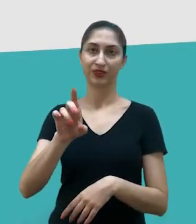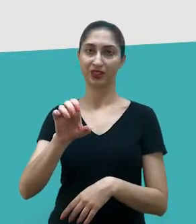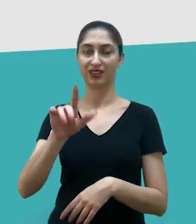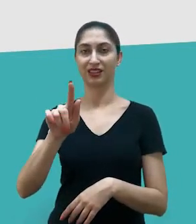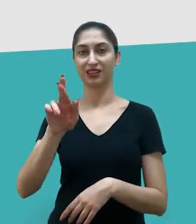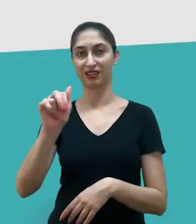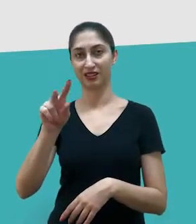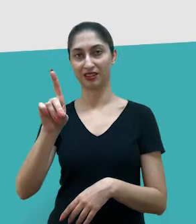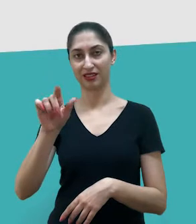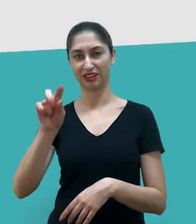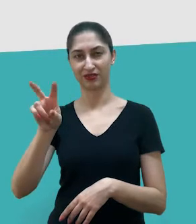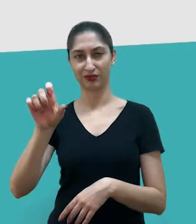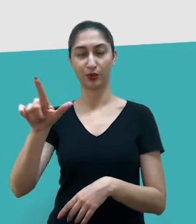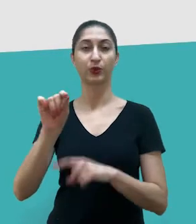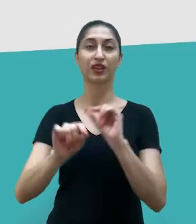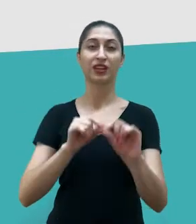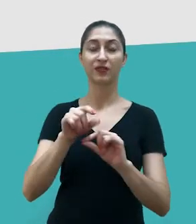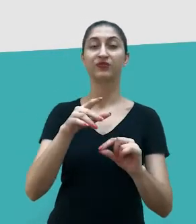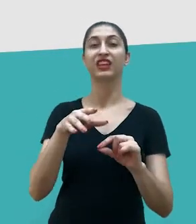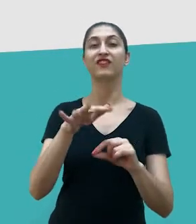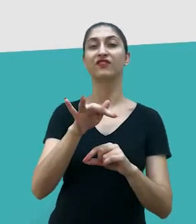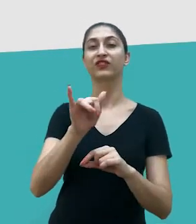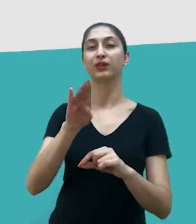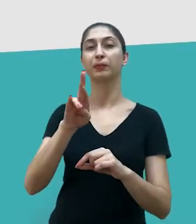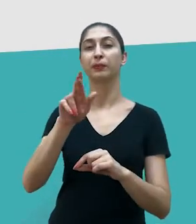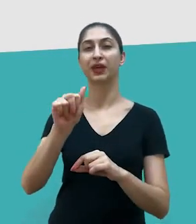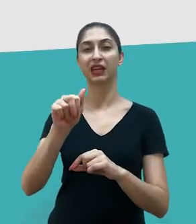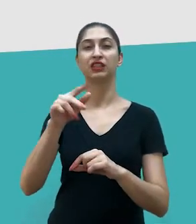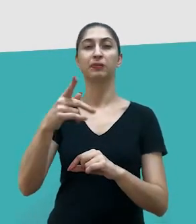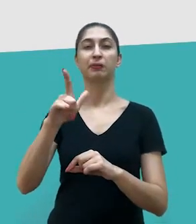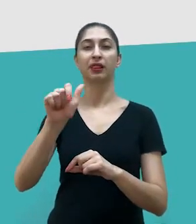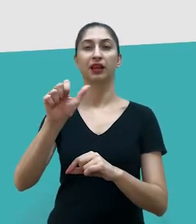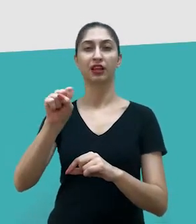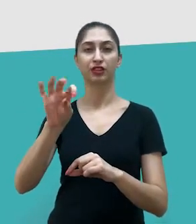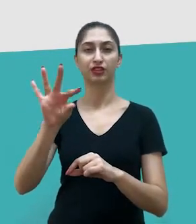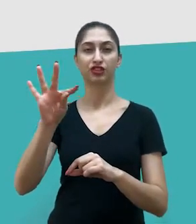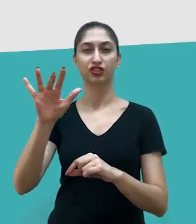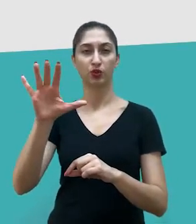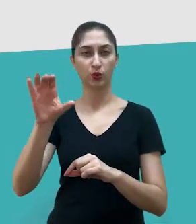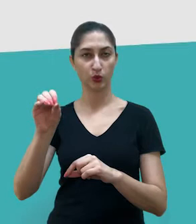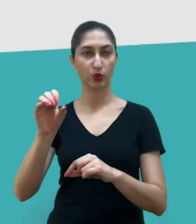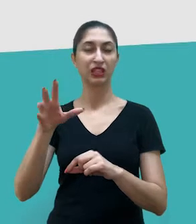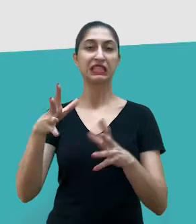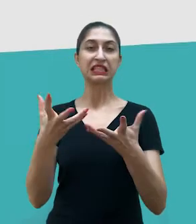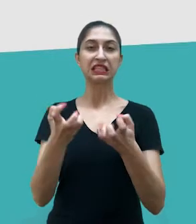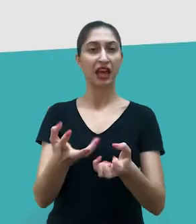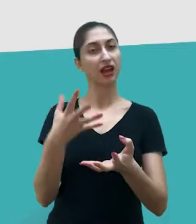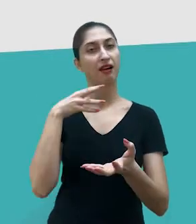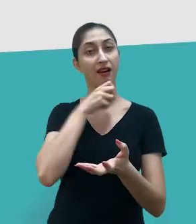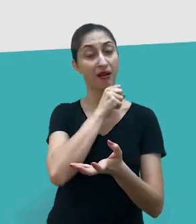microfibra, que são fibras de plástico e que são autossecantes e que geralmente tem na composição